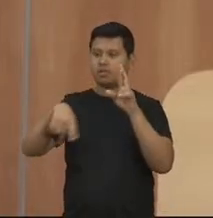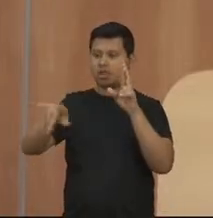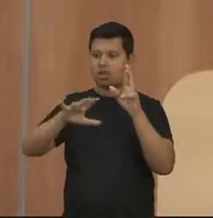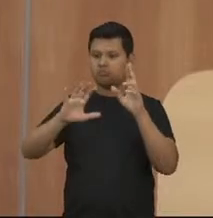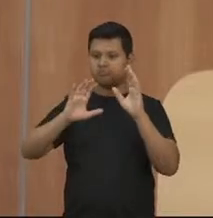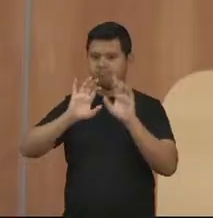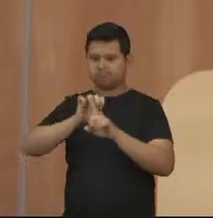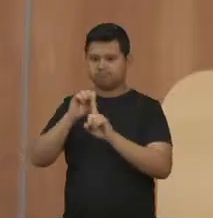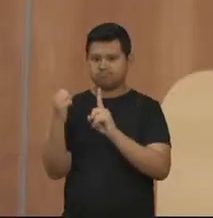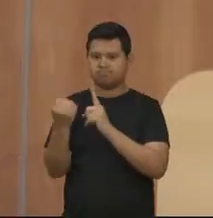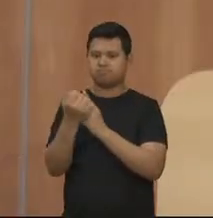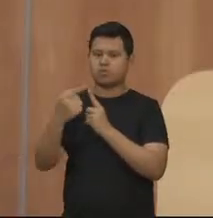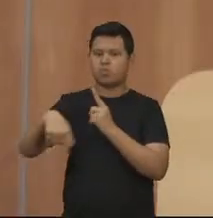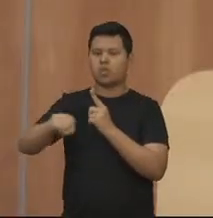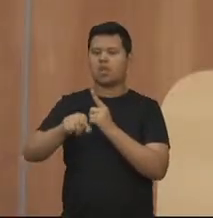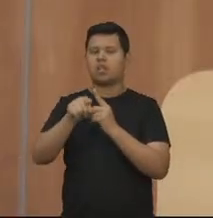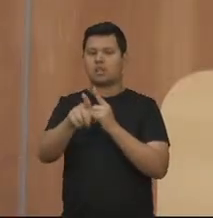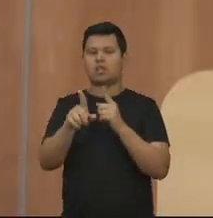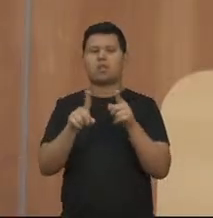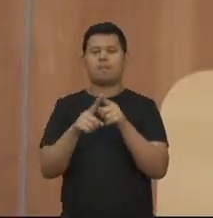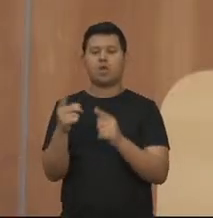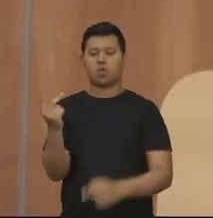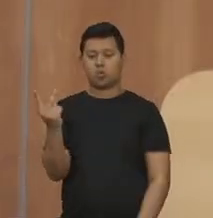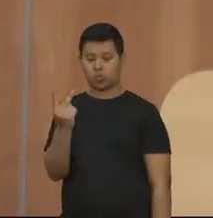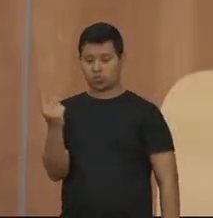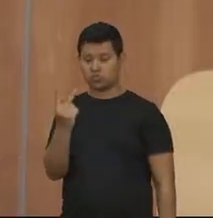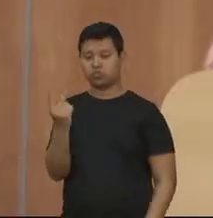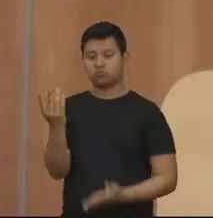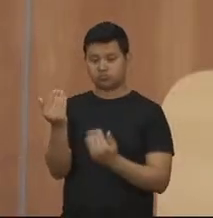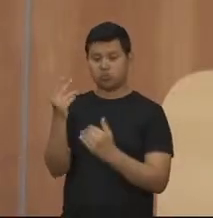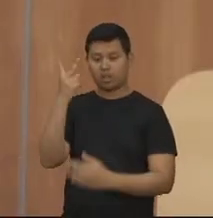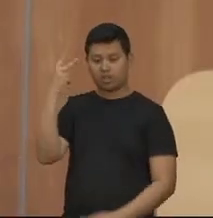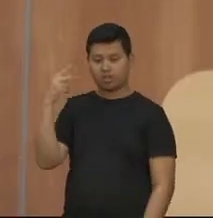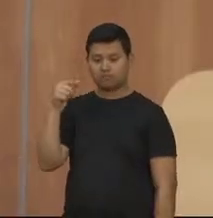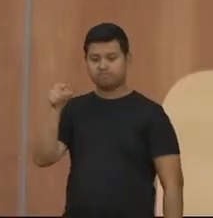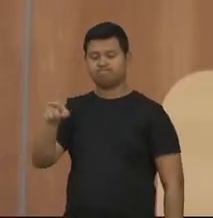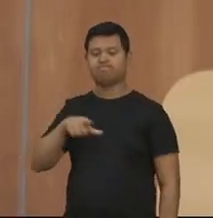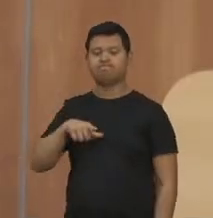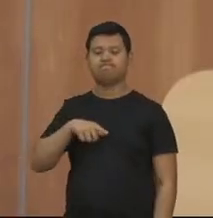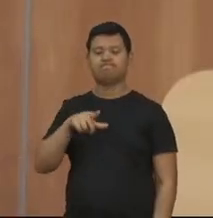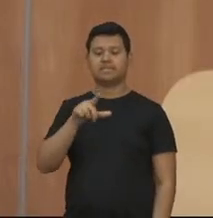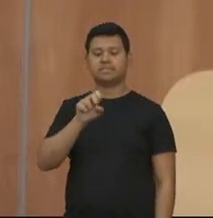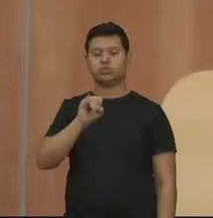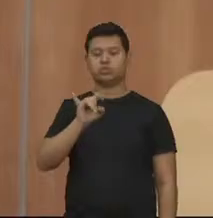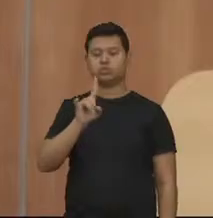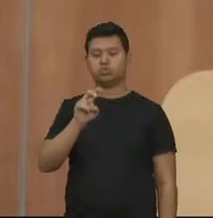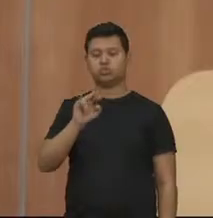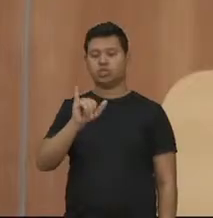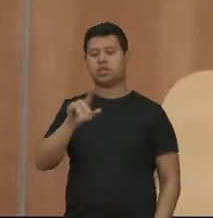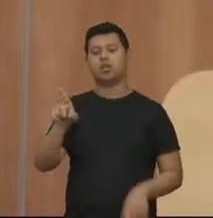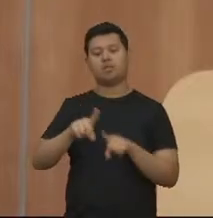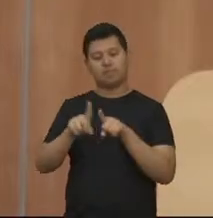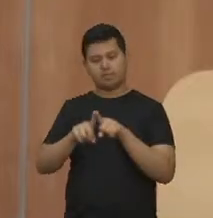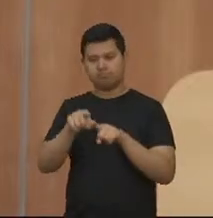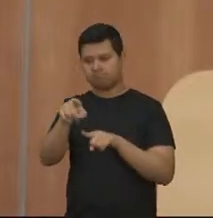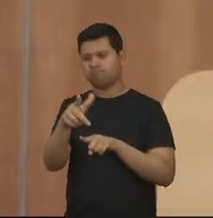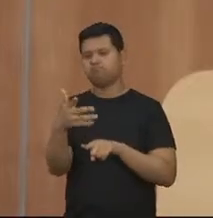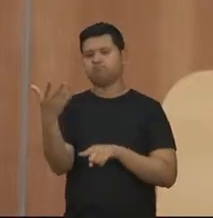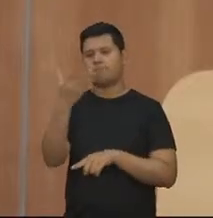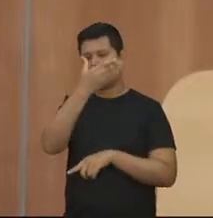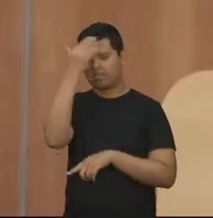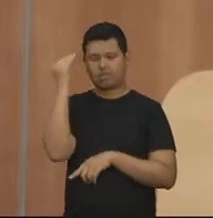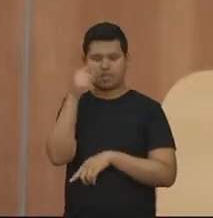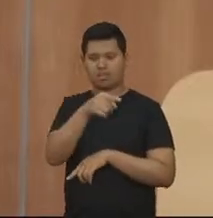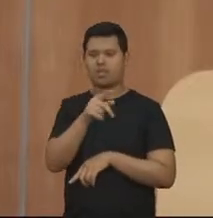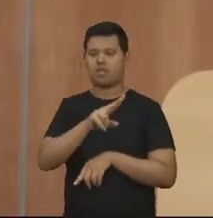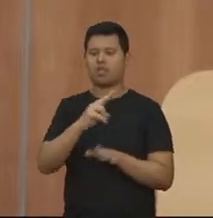pessoas. E o mais importante, Natasha e Hamilton, que eu sempre frisava, e também o Sidney e a Kathleen também frisam, também não posso deixar de citar a Arlete,